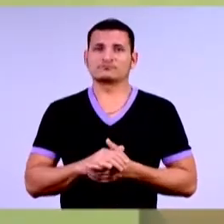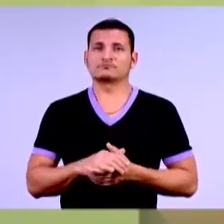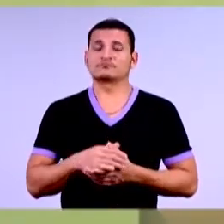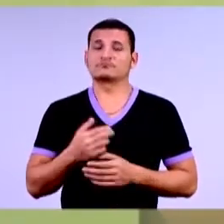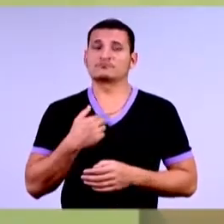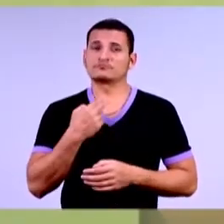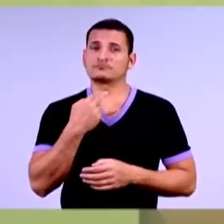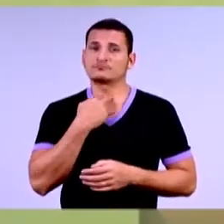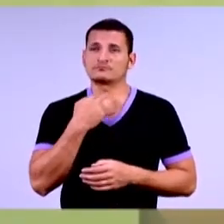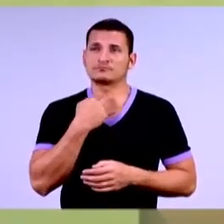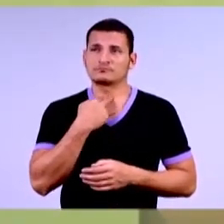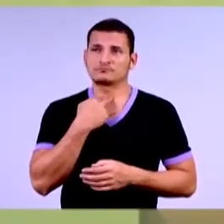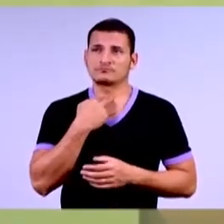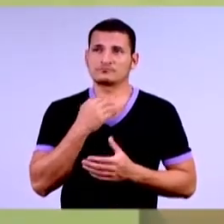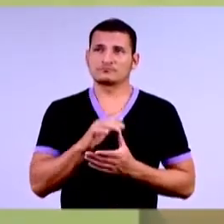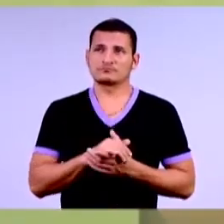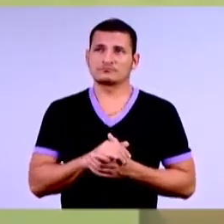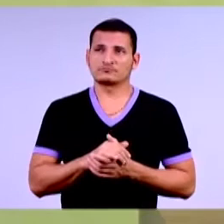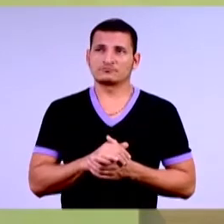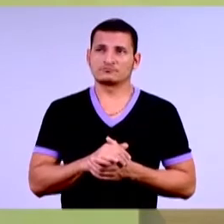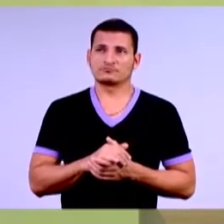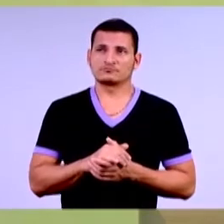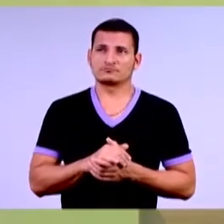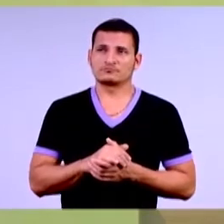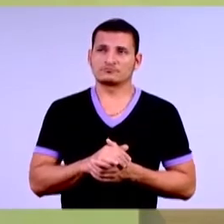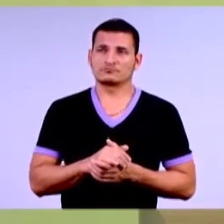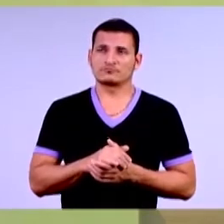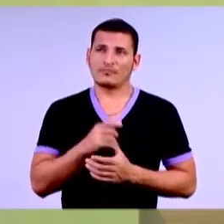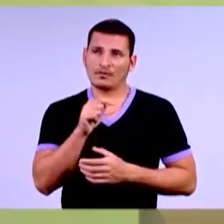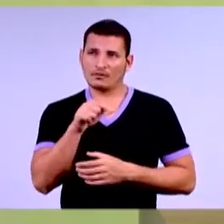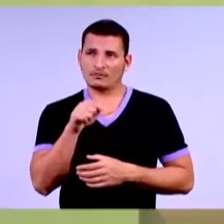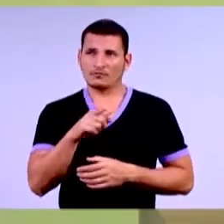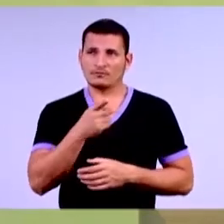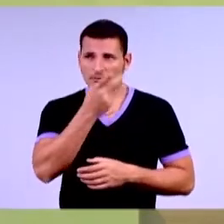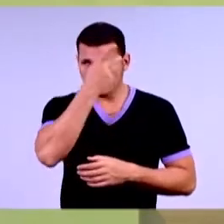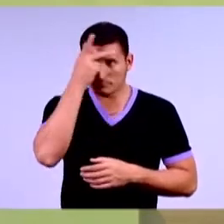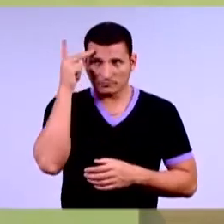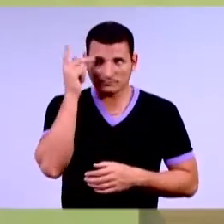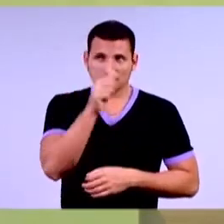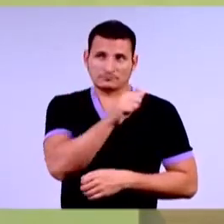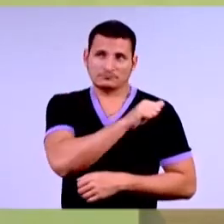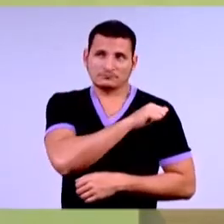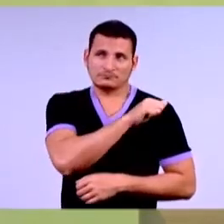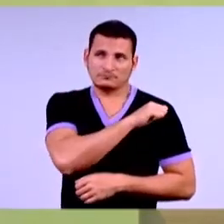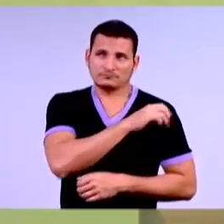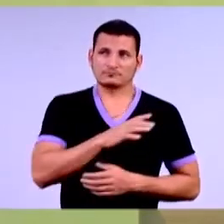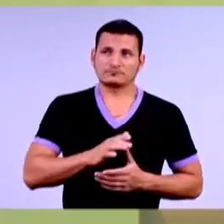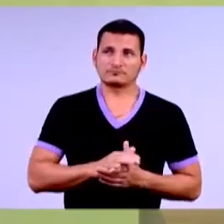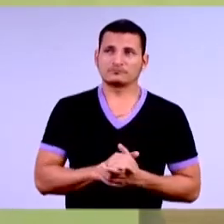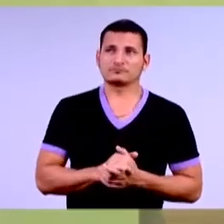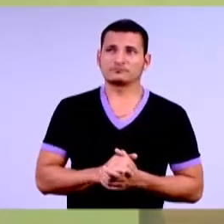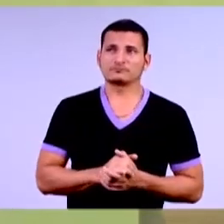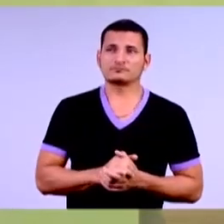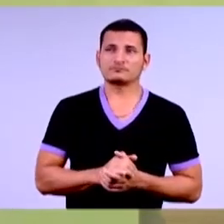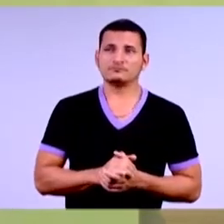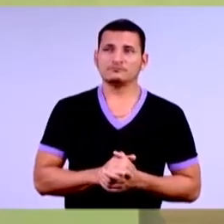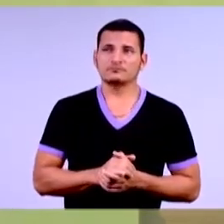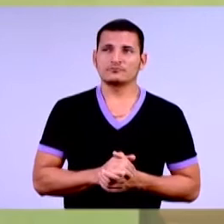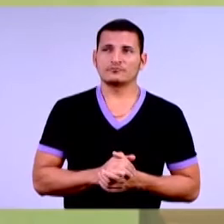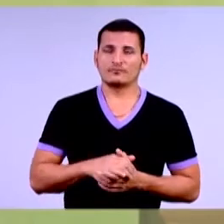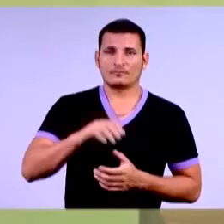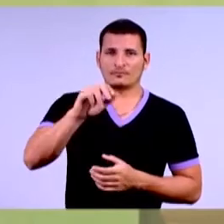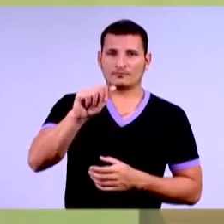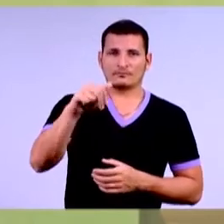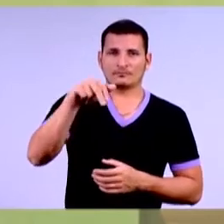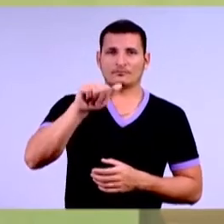de comentar que aqui pessoas a alunos anita